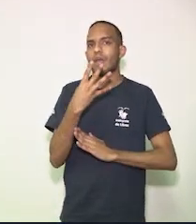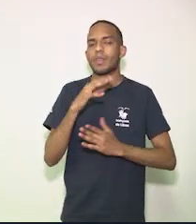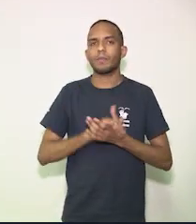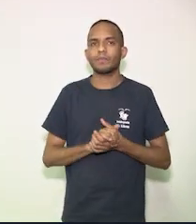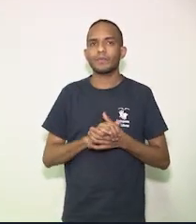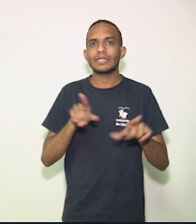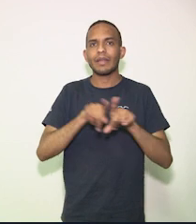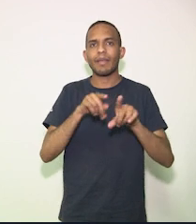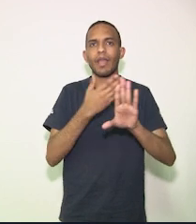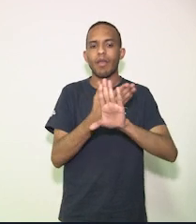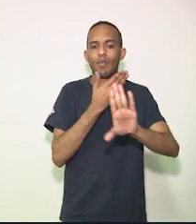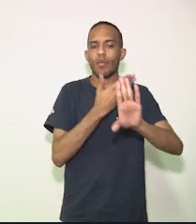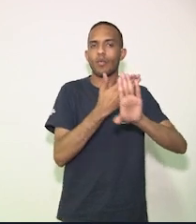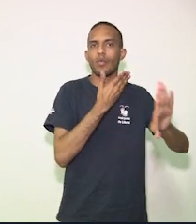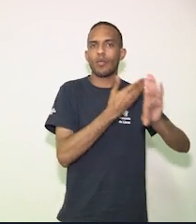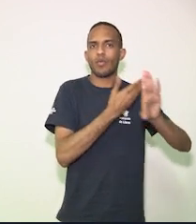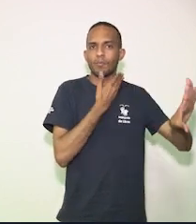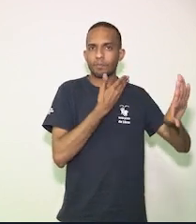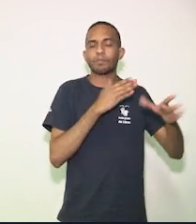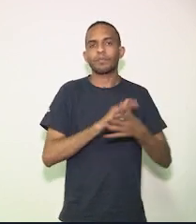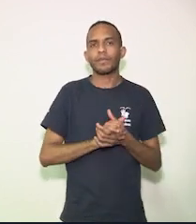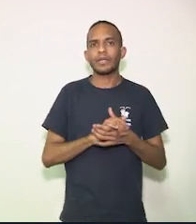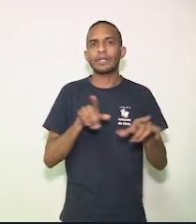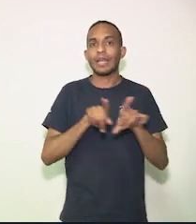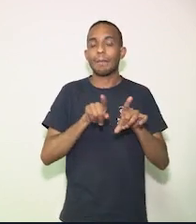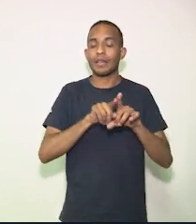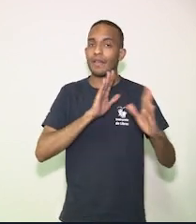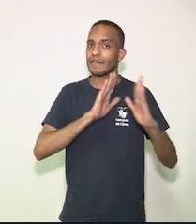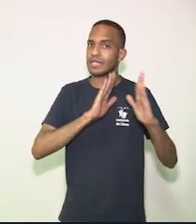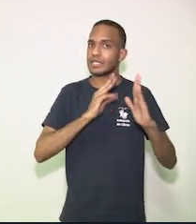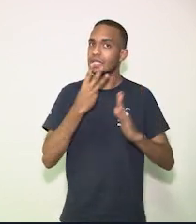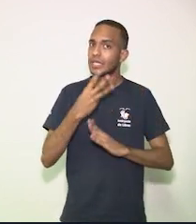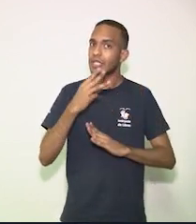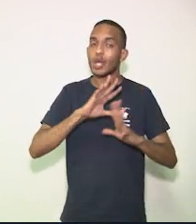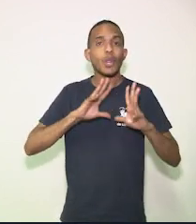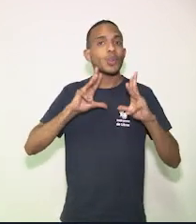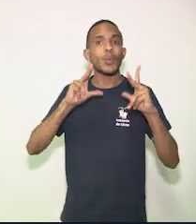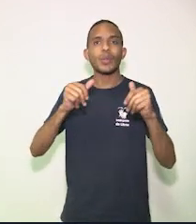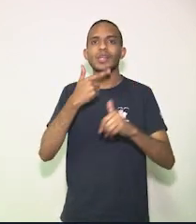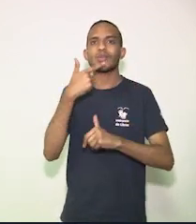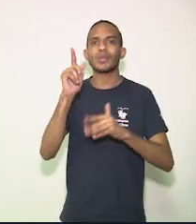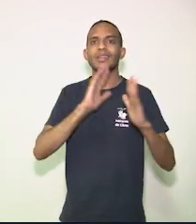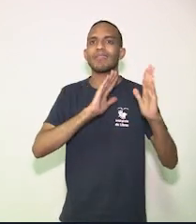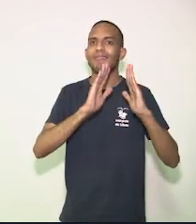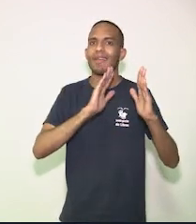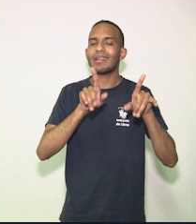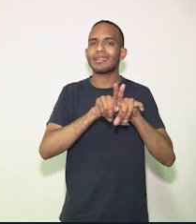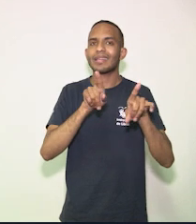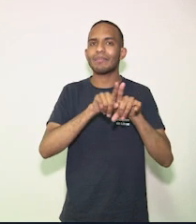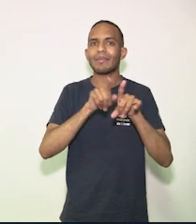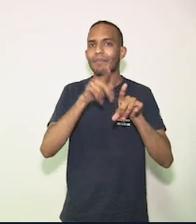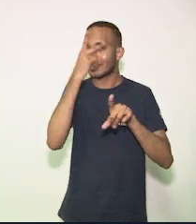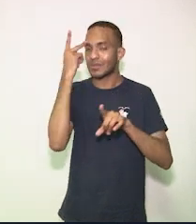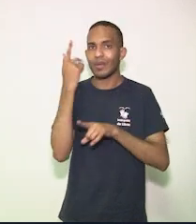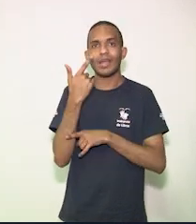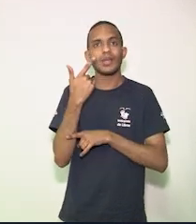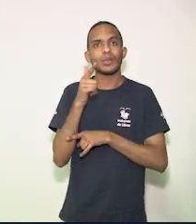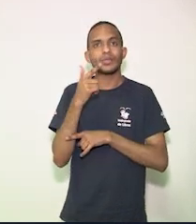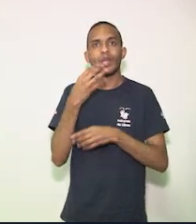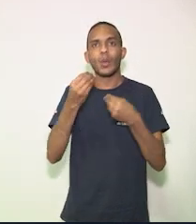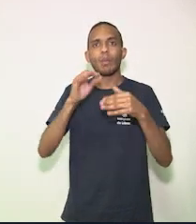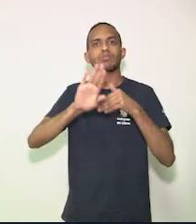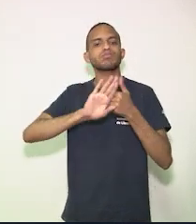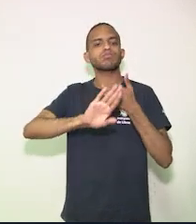4. Distanciamento social. À exceção da fase 3, todas as fases, a prevalência entre os indivíduos que